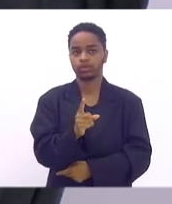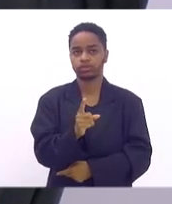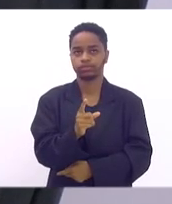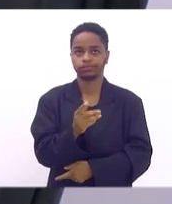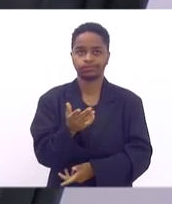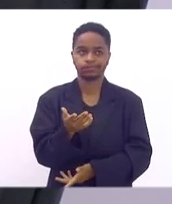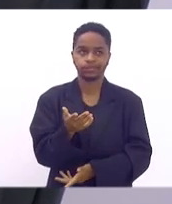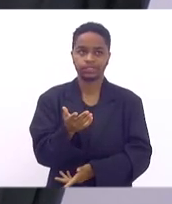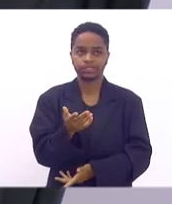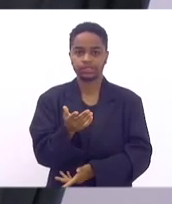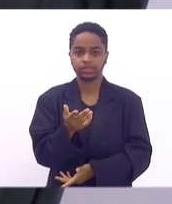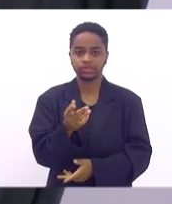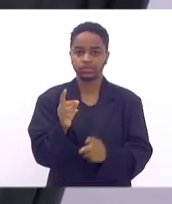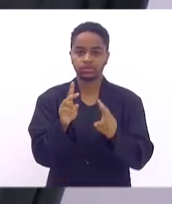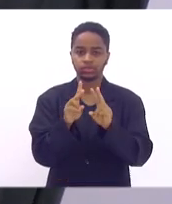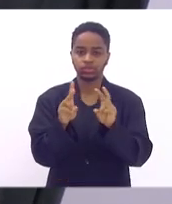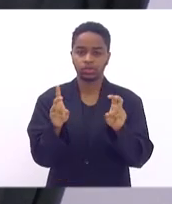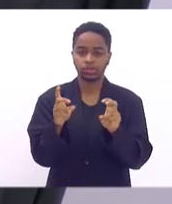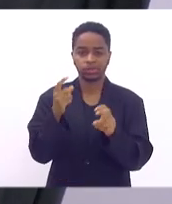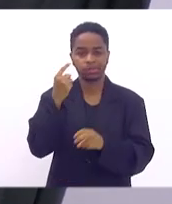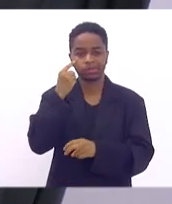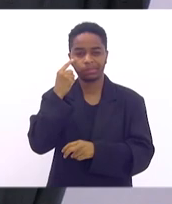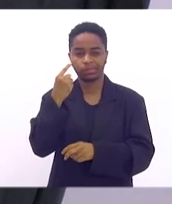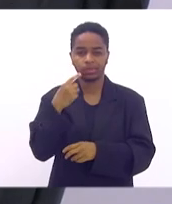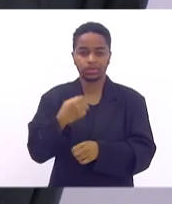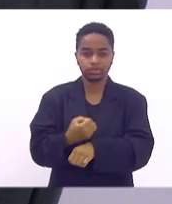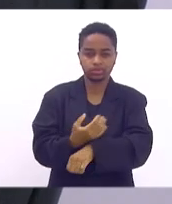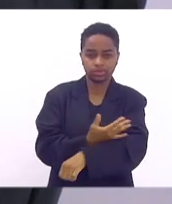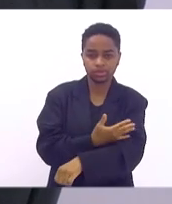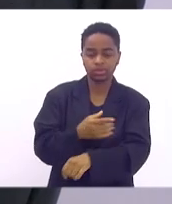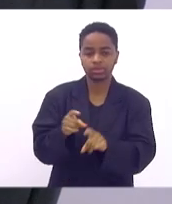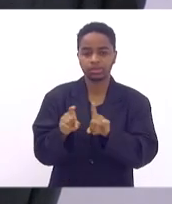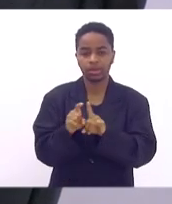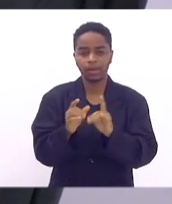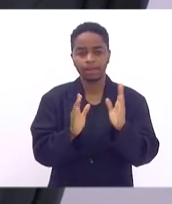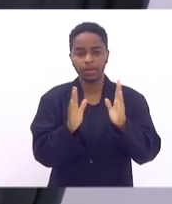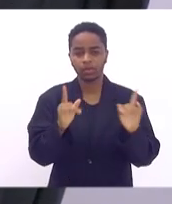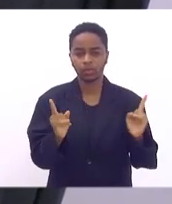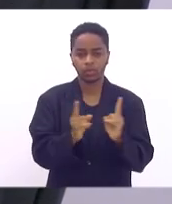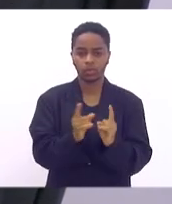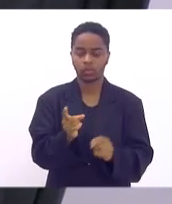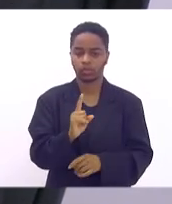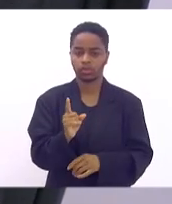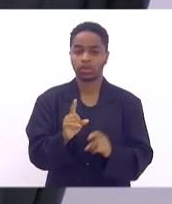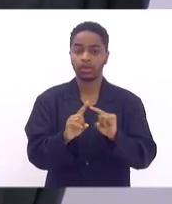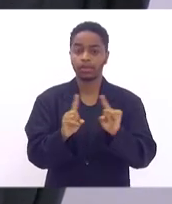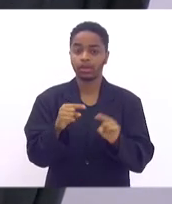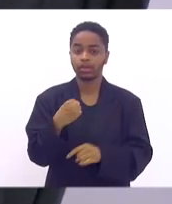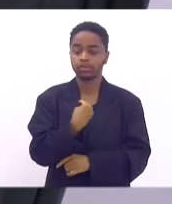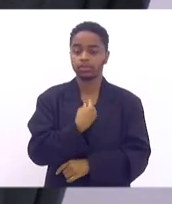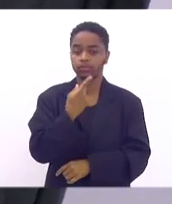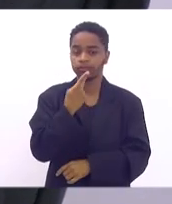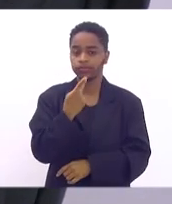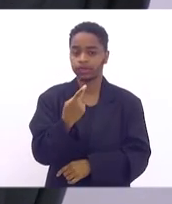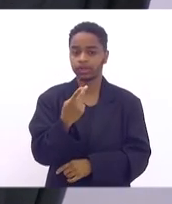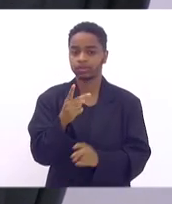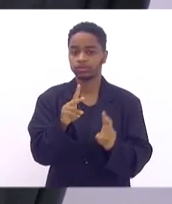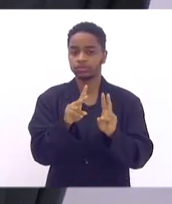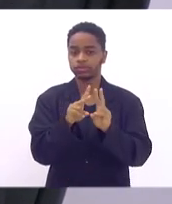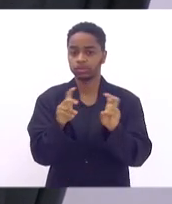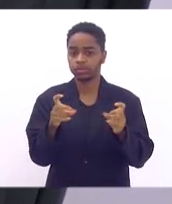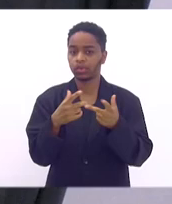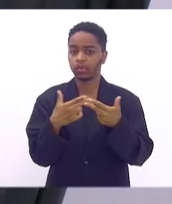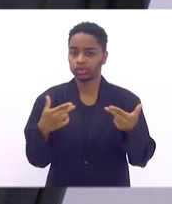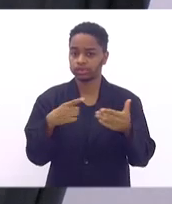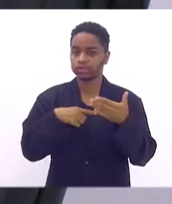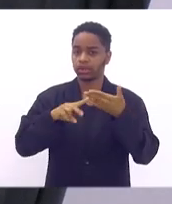de um questionamento emocional, temporário, nós estamos falando aqui, né, de algo que deixa